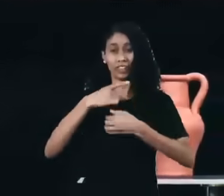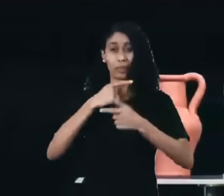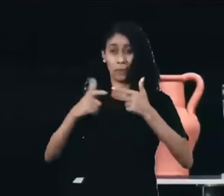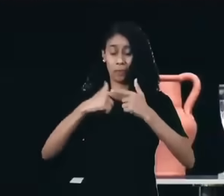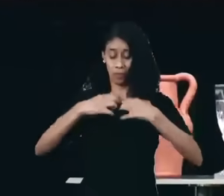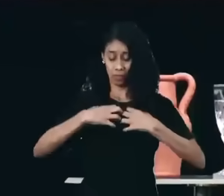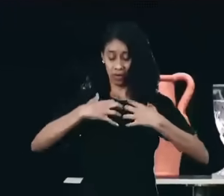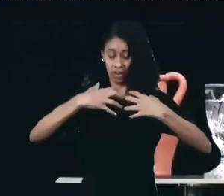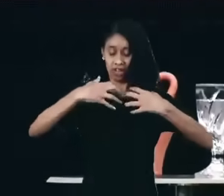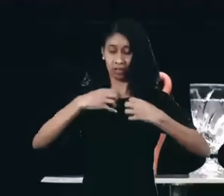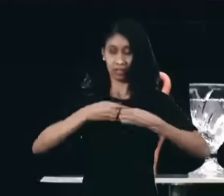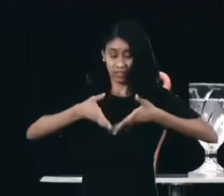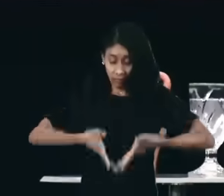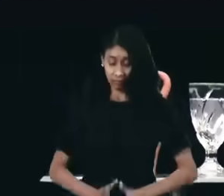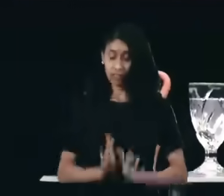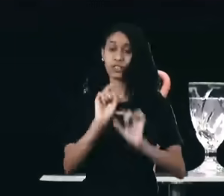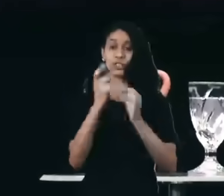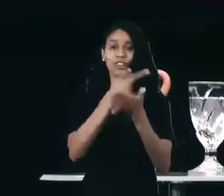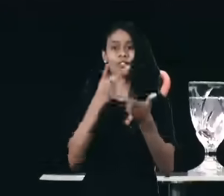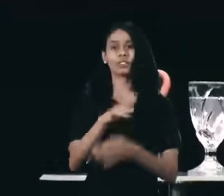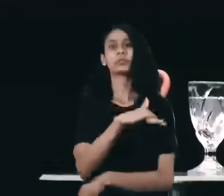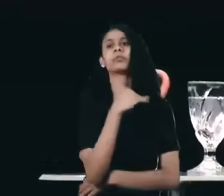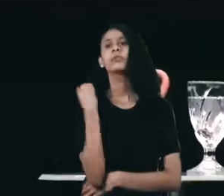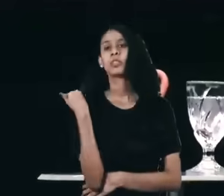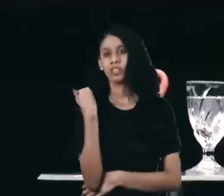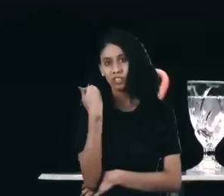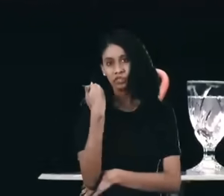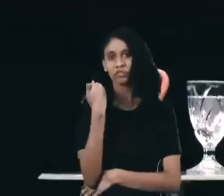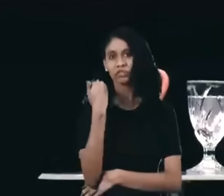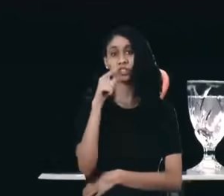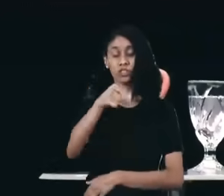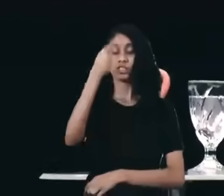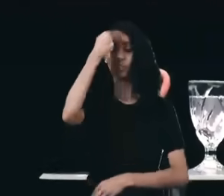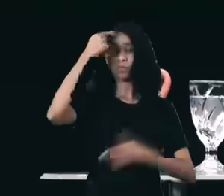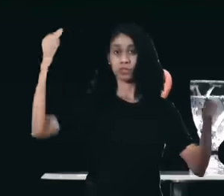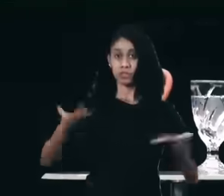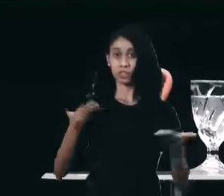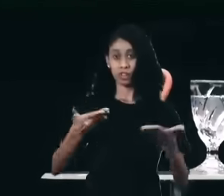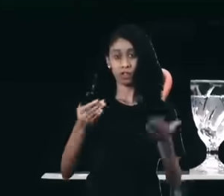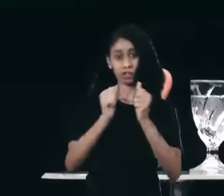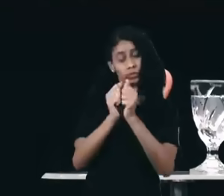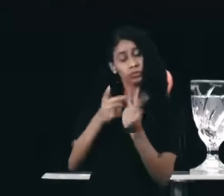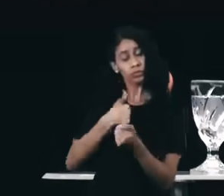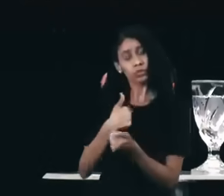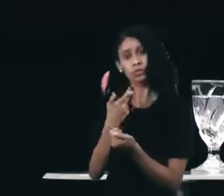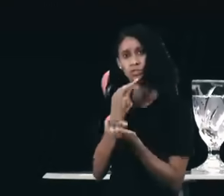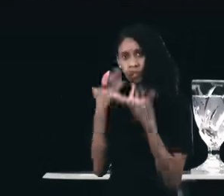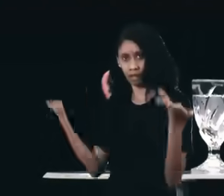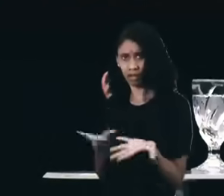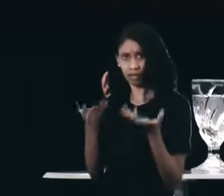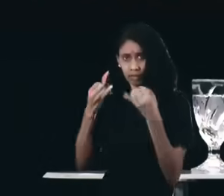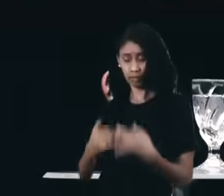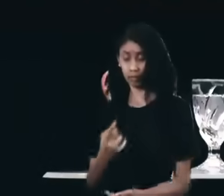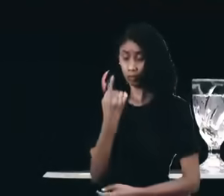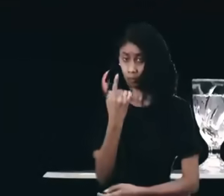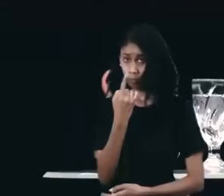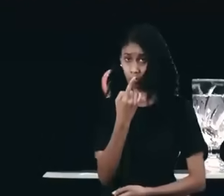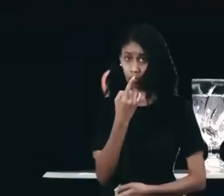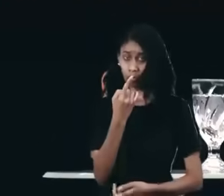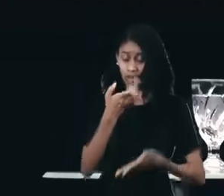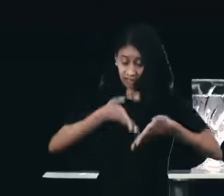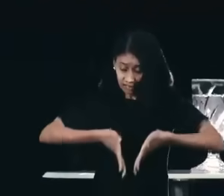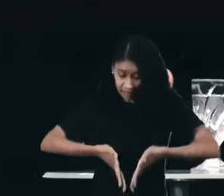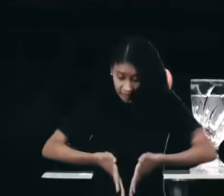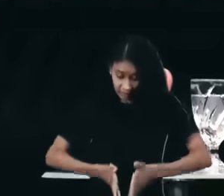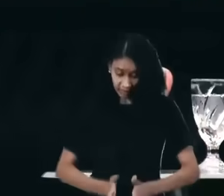depois que ela nasceu, ela veio a óbito. Eu gostaria que você pensasse comigo sobre isso que eu falei. Uma criança que saiu